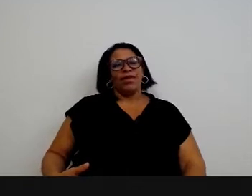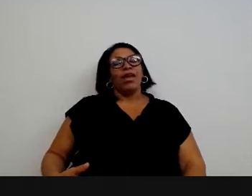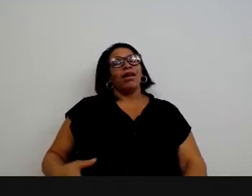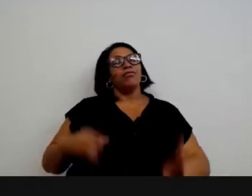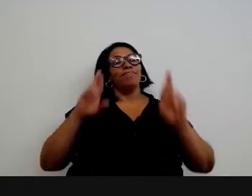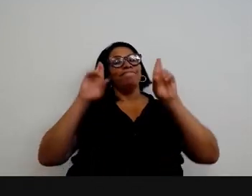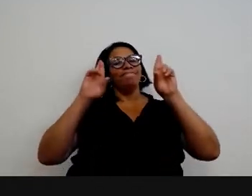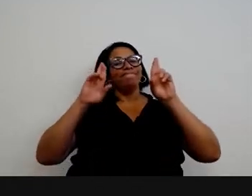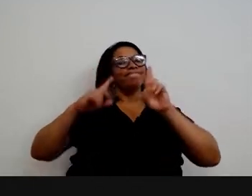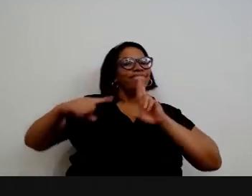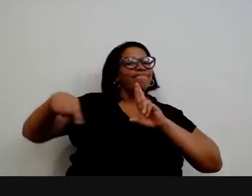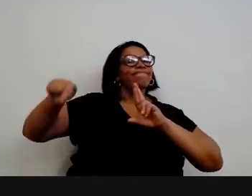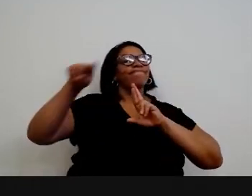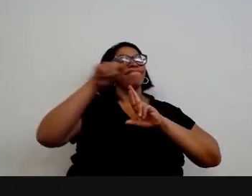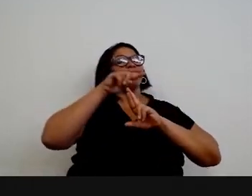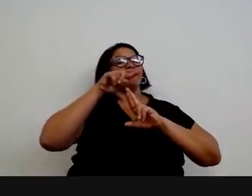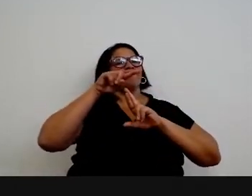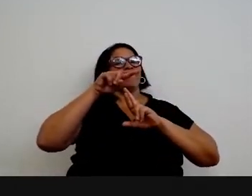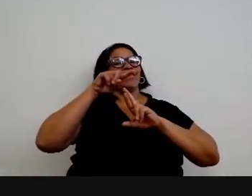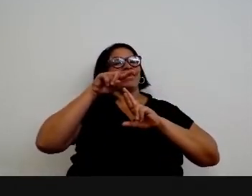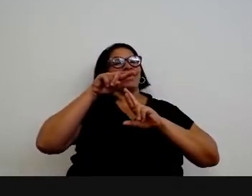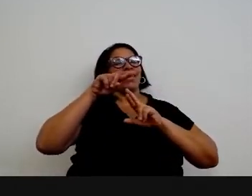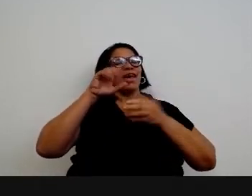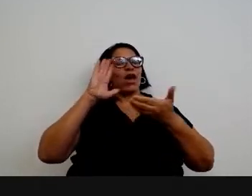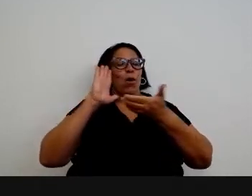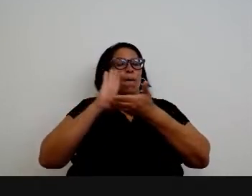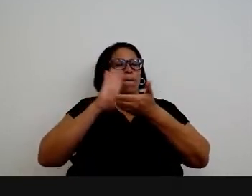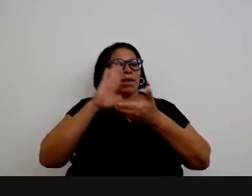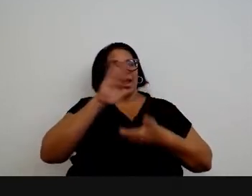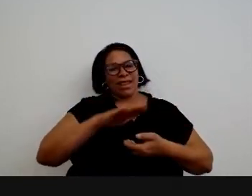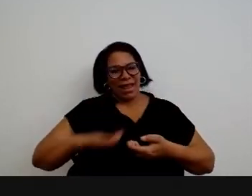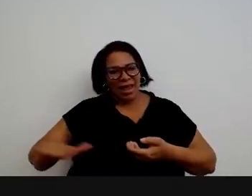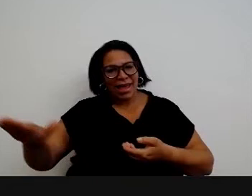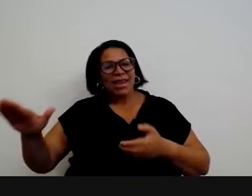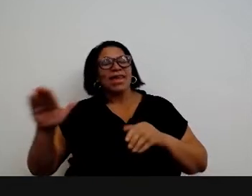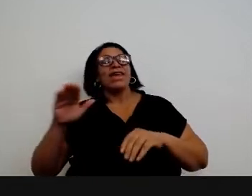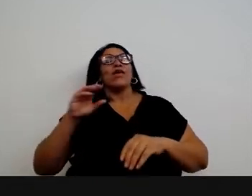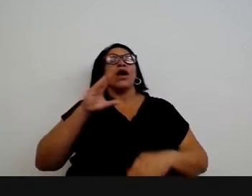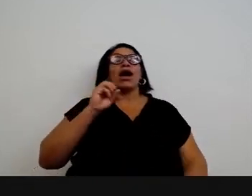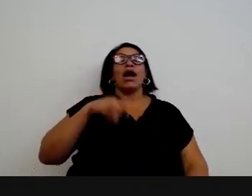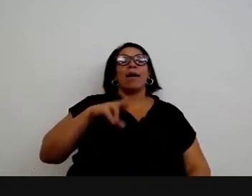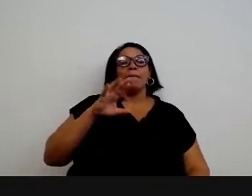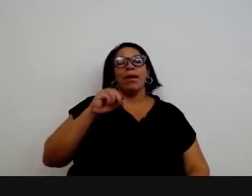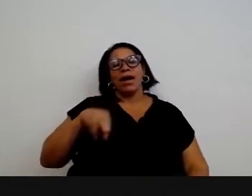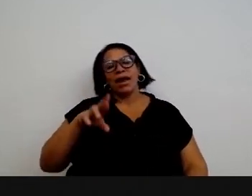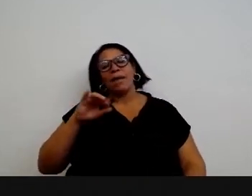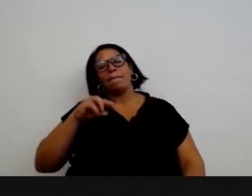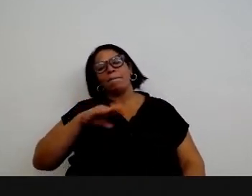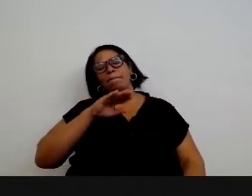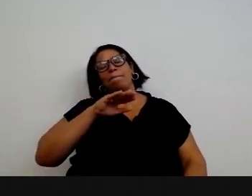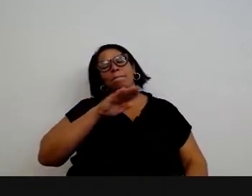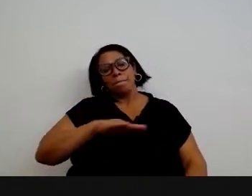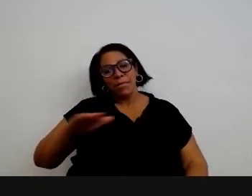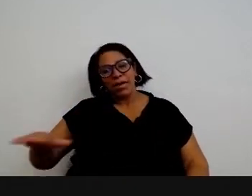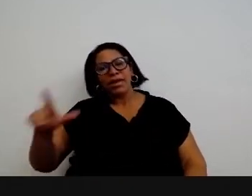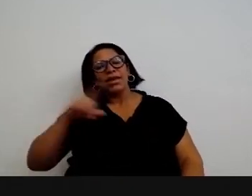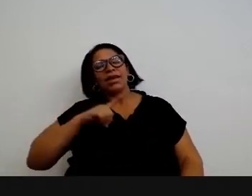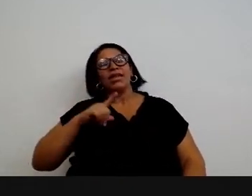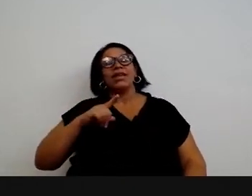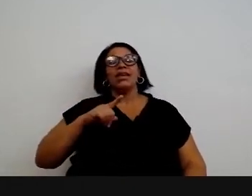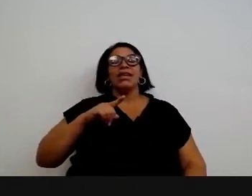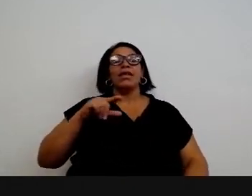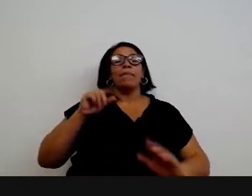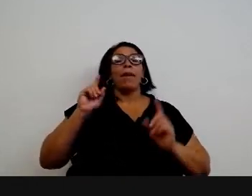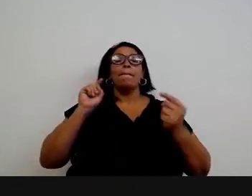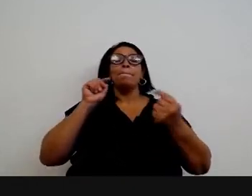eu espero que o plenarinho, com o Câmara Mirim e o Missão Pedagógica, tenham uma vida muito